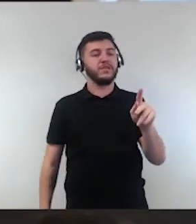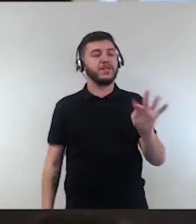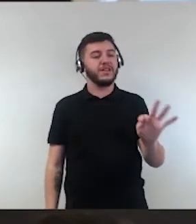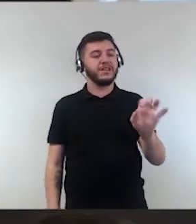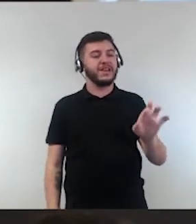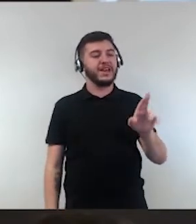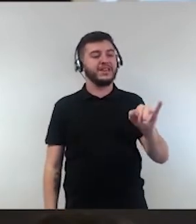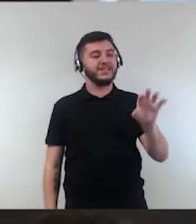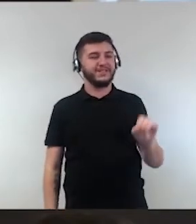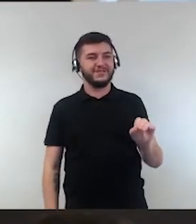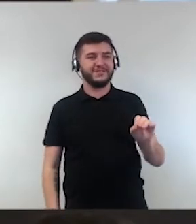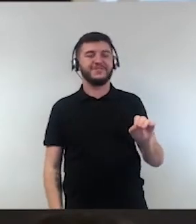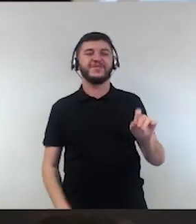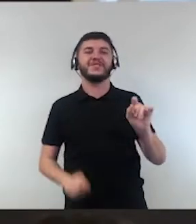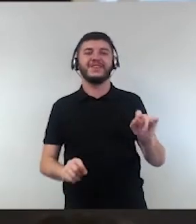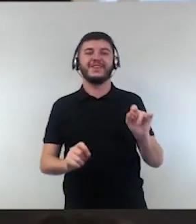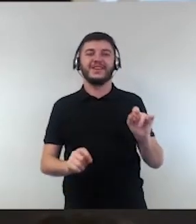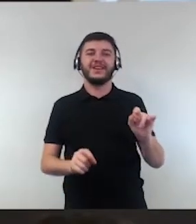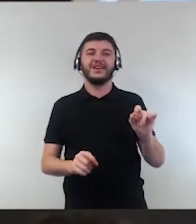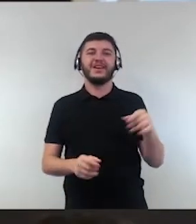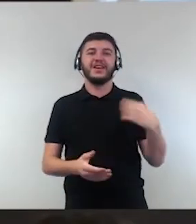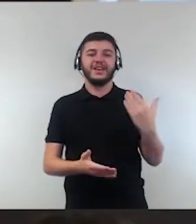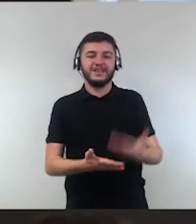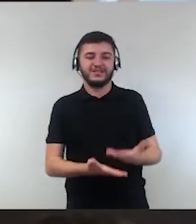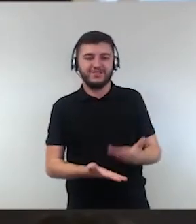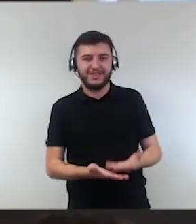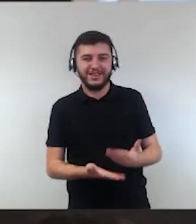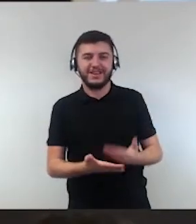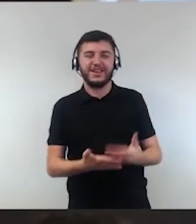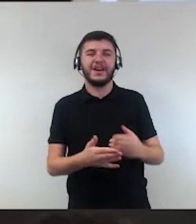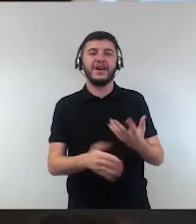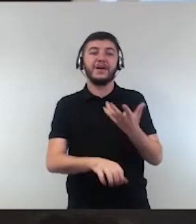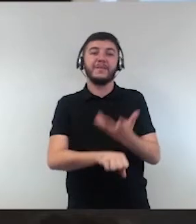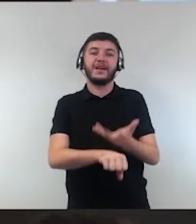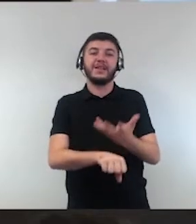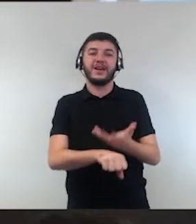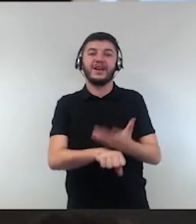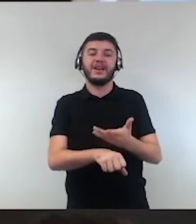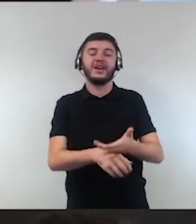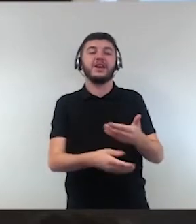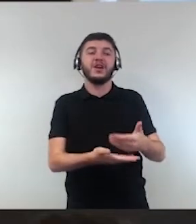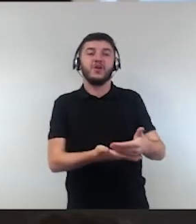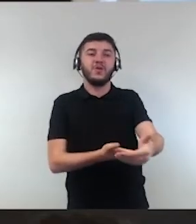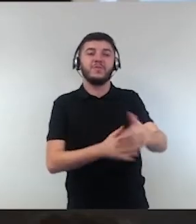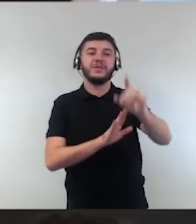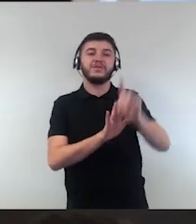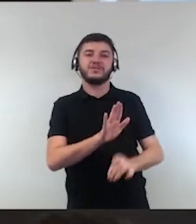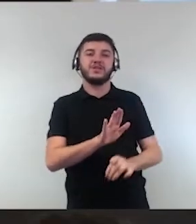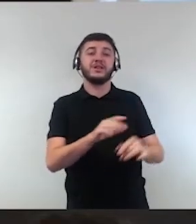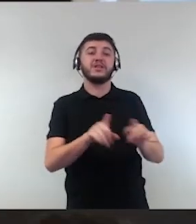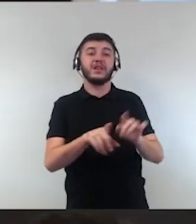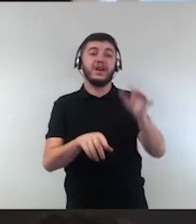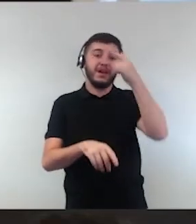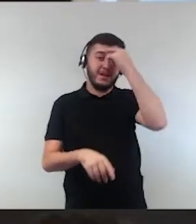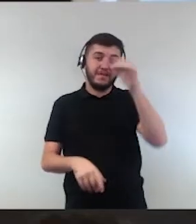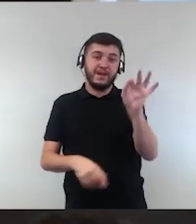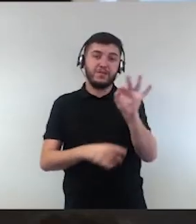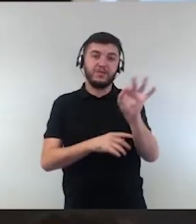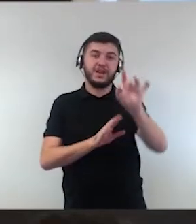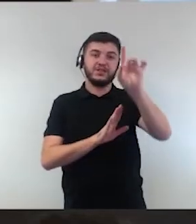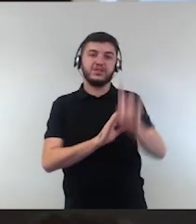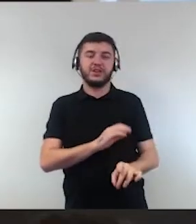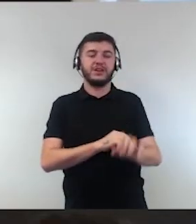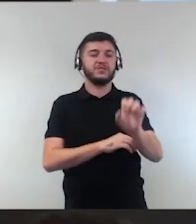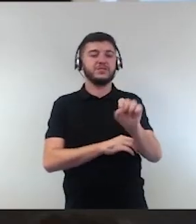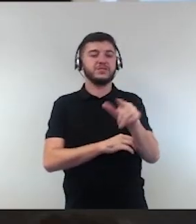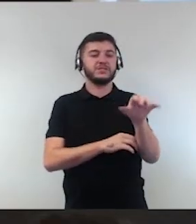ano de faculdade, na disciplina de Introdução ao Estudo de Direito, na Faculdade de Direito do Largo de São Francisco. Então, também é uma honra